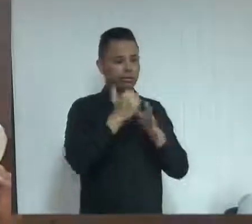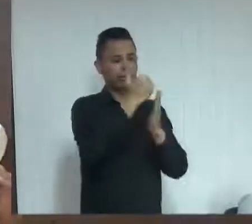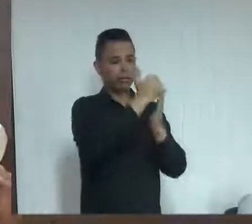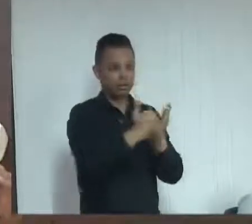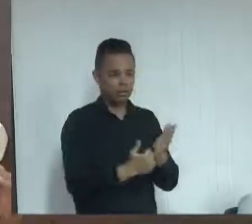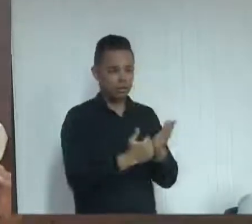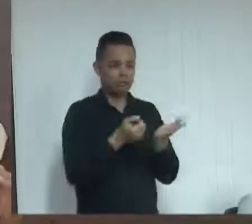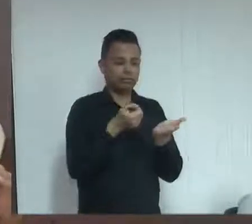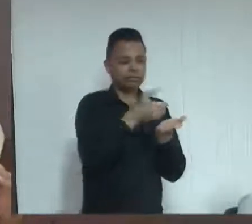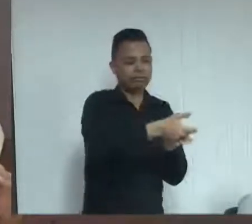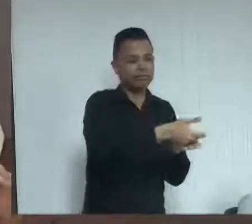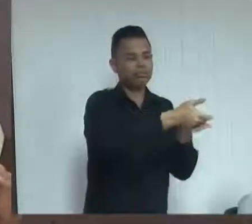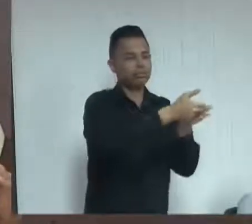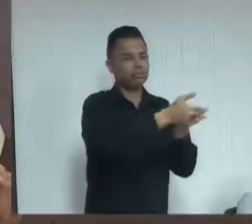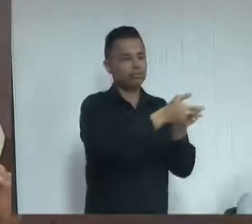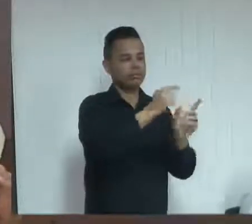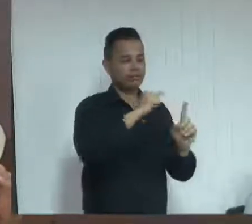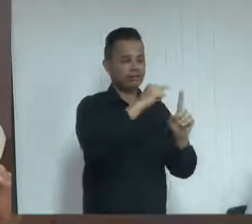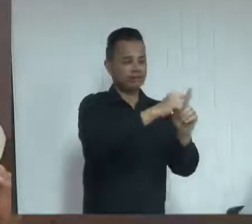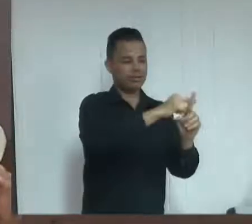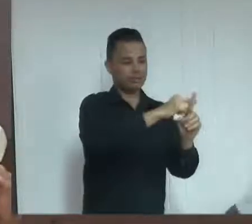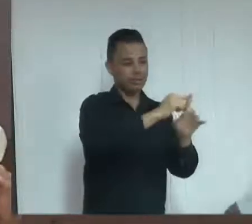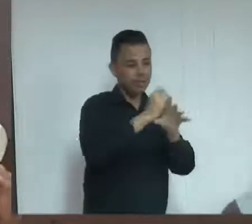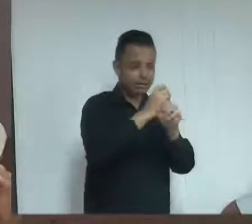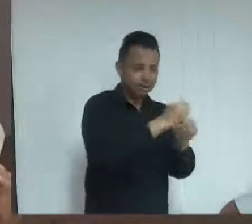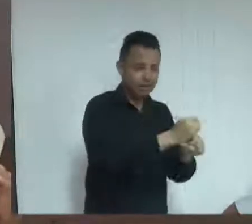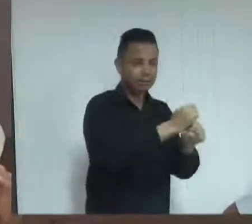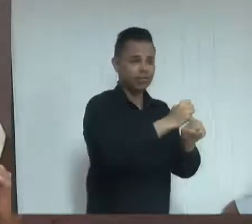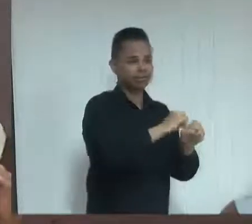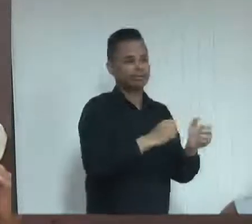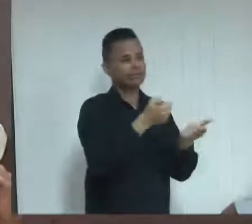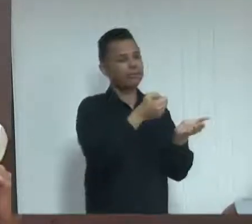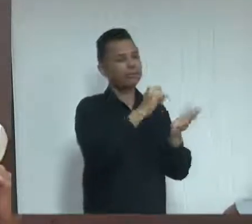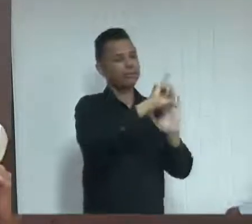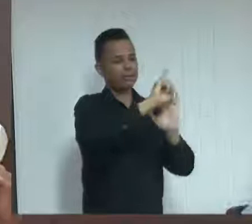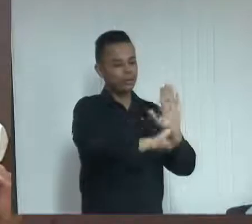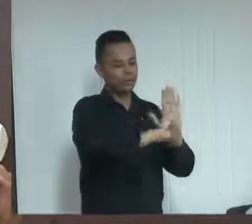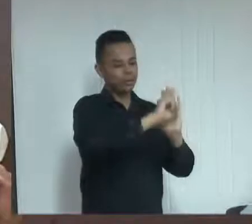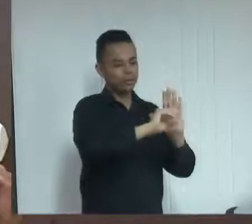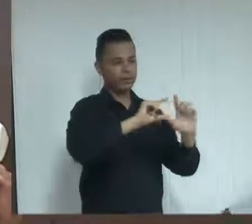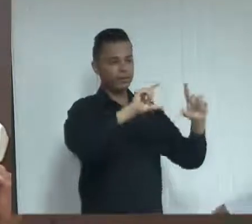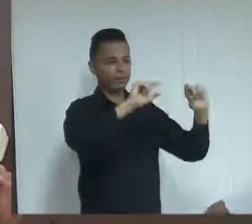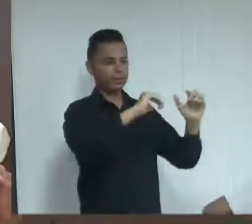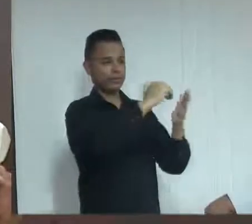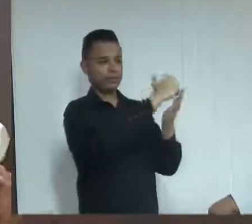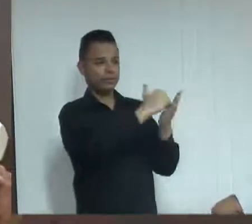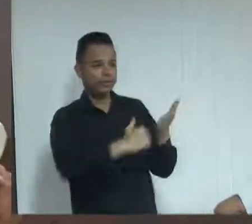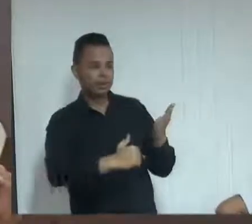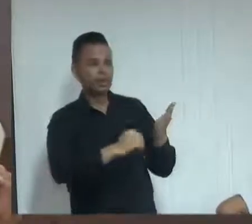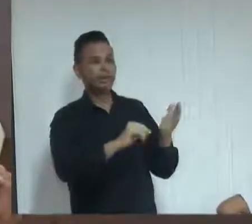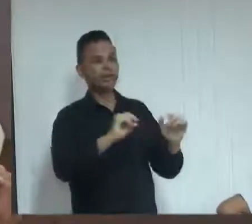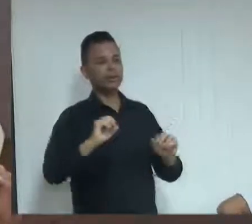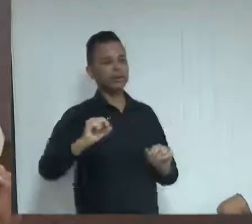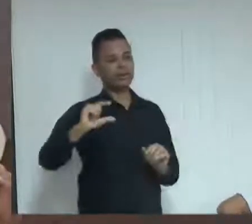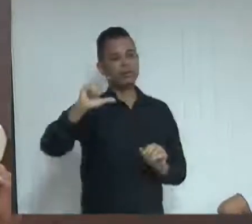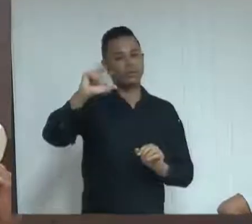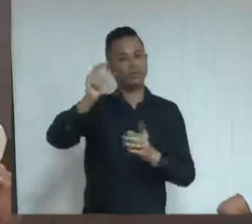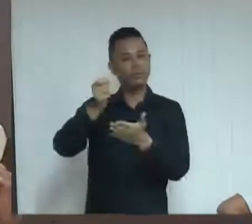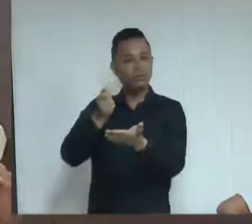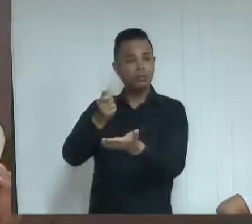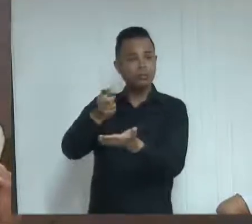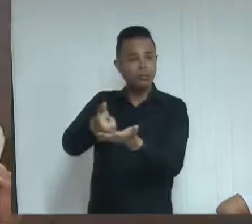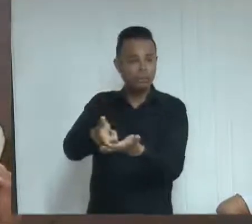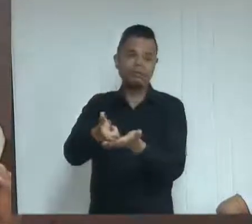e pagava um valor maior, e agora vai ter que pagava um valor menor com o desconto, e agora vai aumentar o